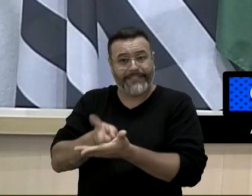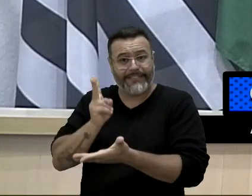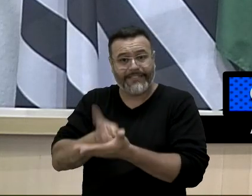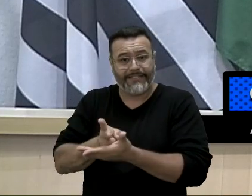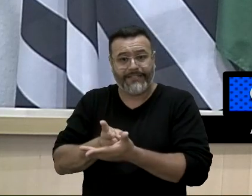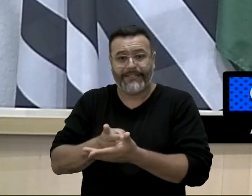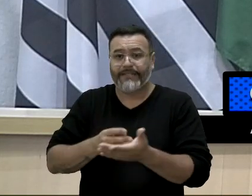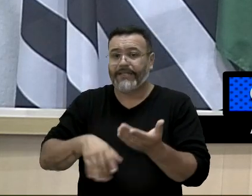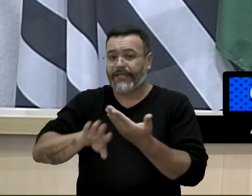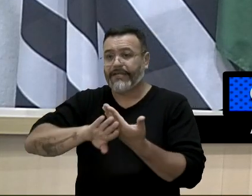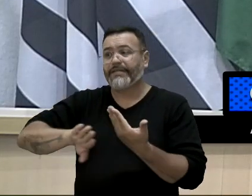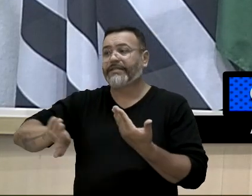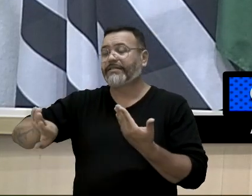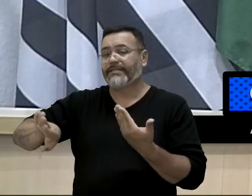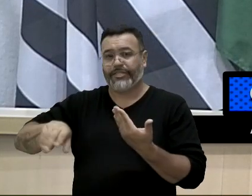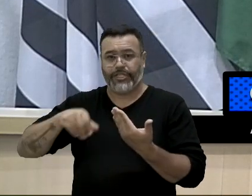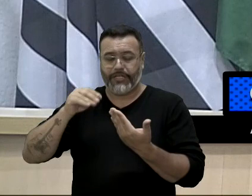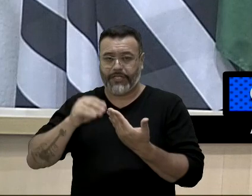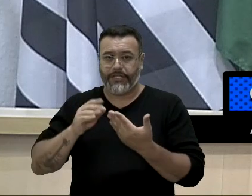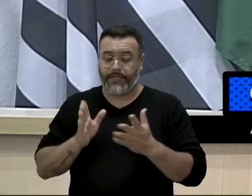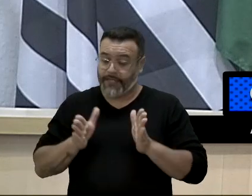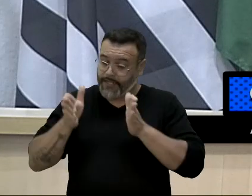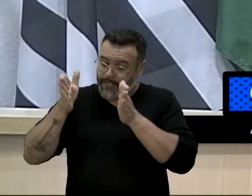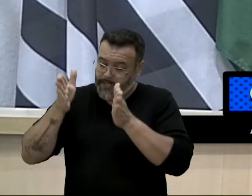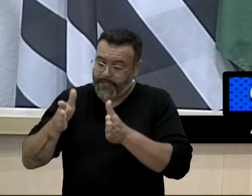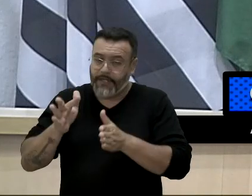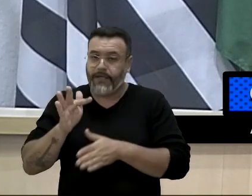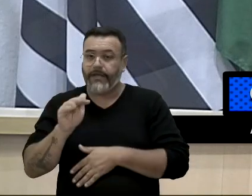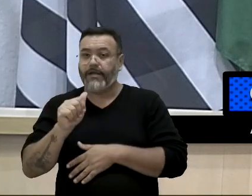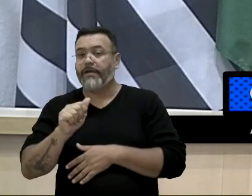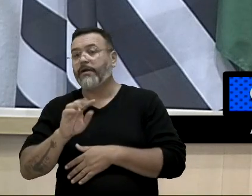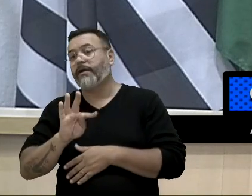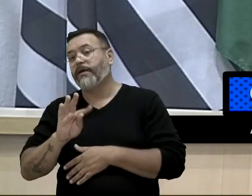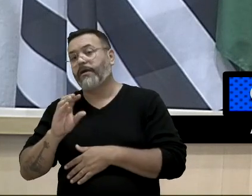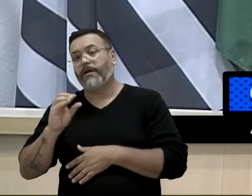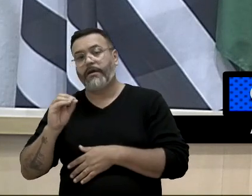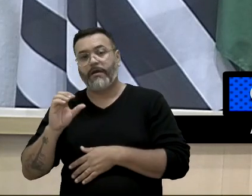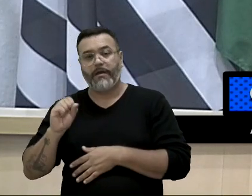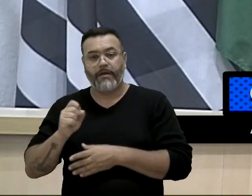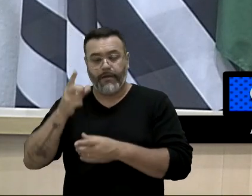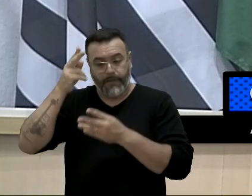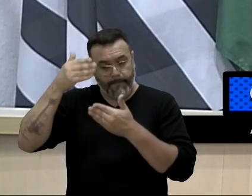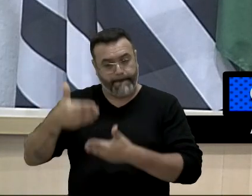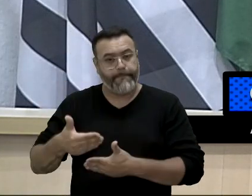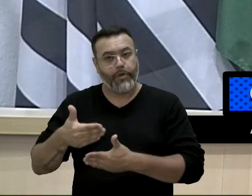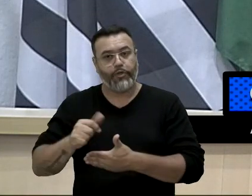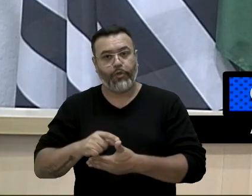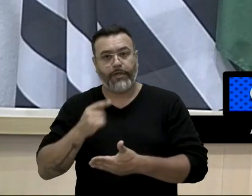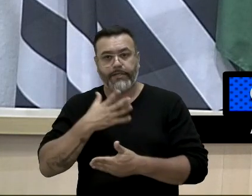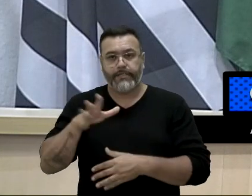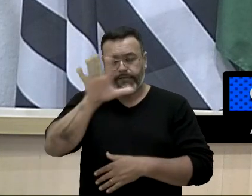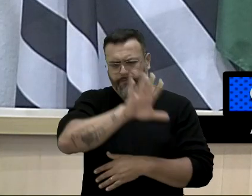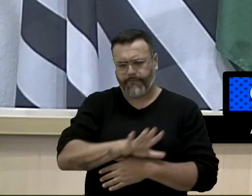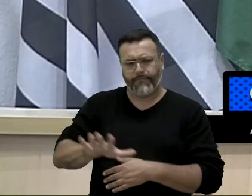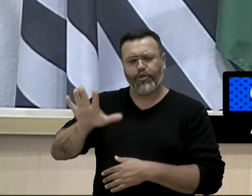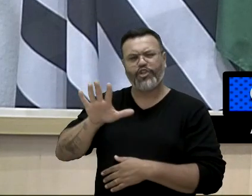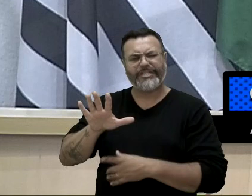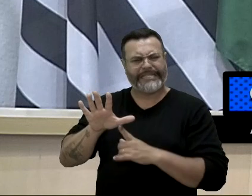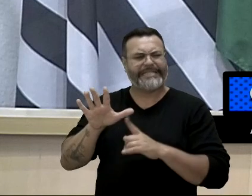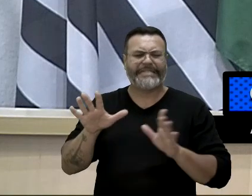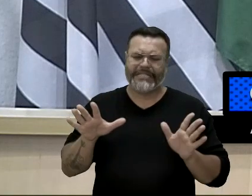Tirando esses fatos mais pontuais desses casos, de forma geral, eu acho que